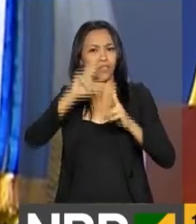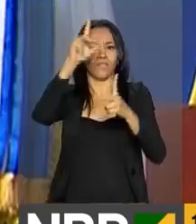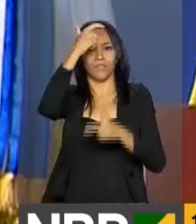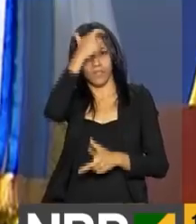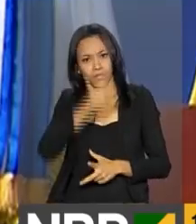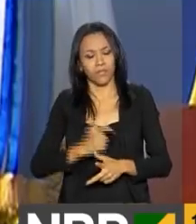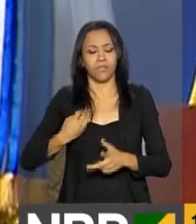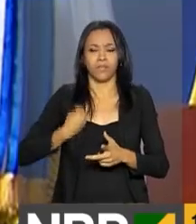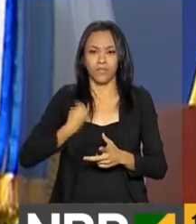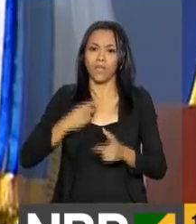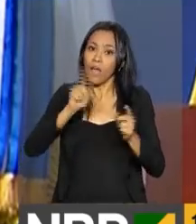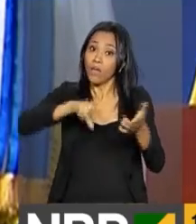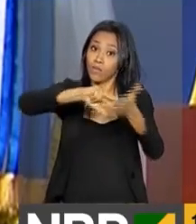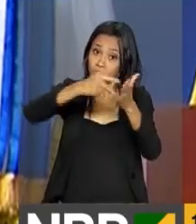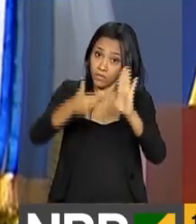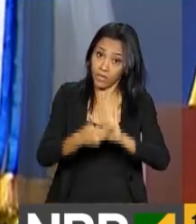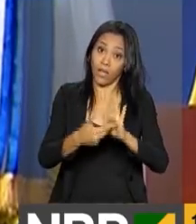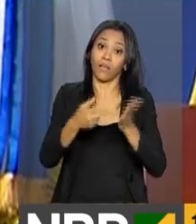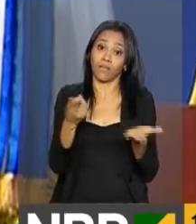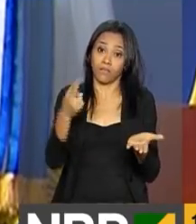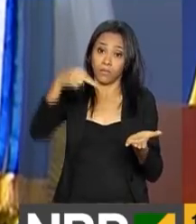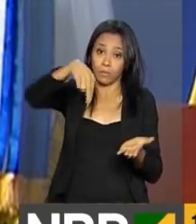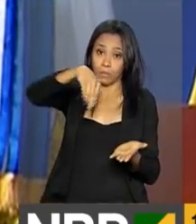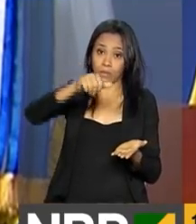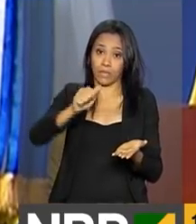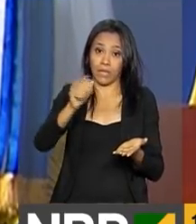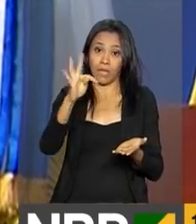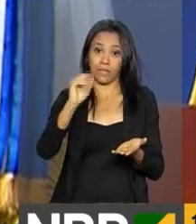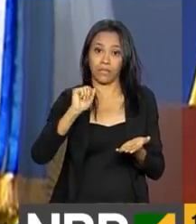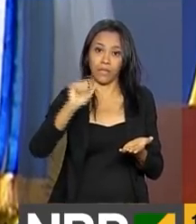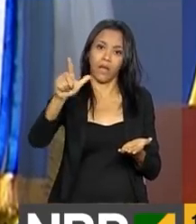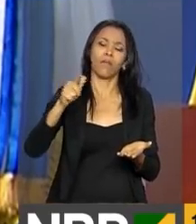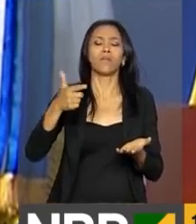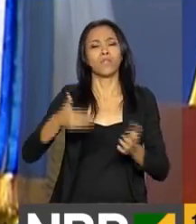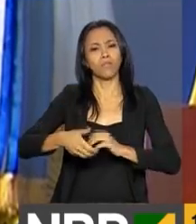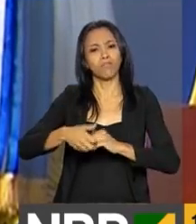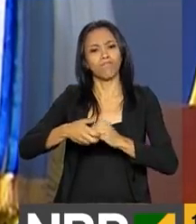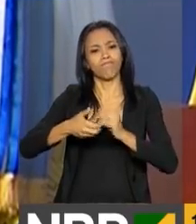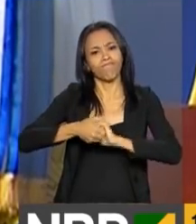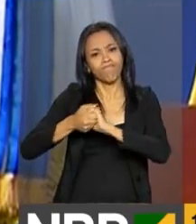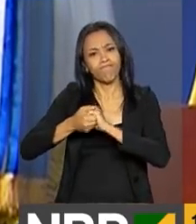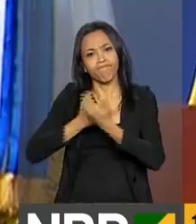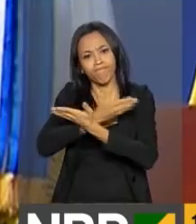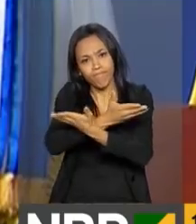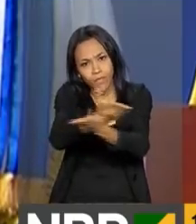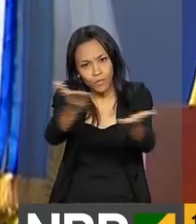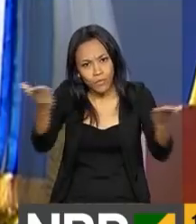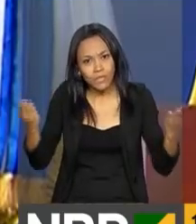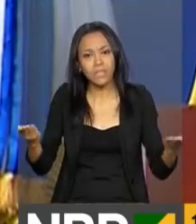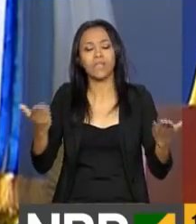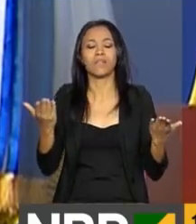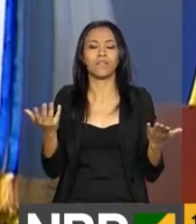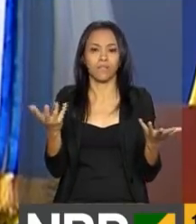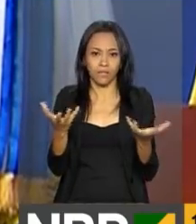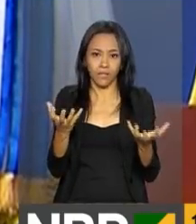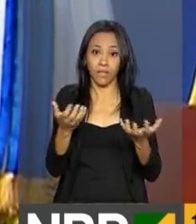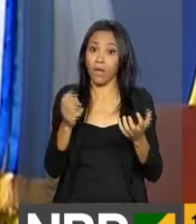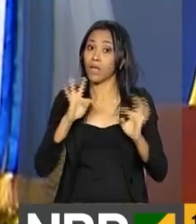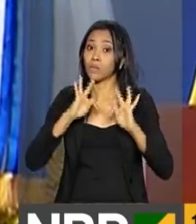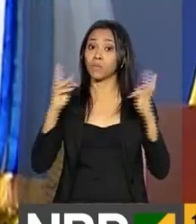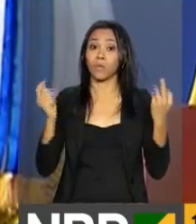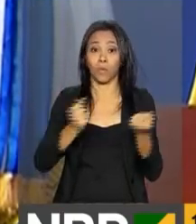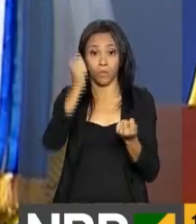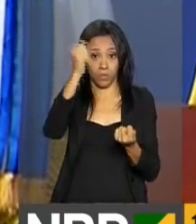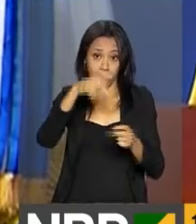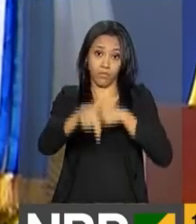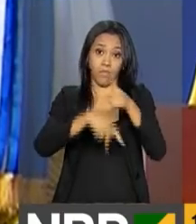significação do Natal. Então, o que eu desejo a nós, a todos vocês, senhores e senhoras, a todos os brasileiros, é